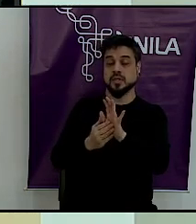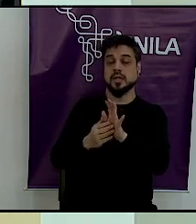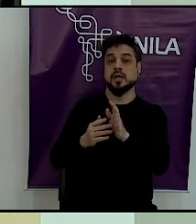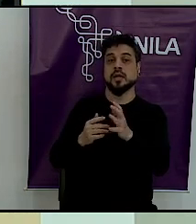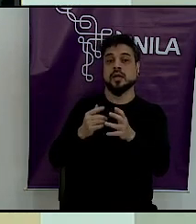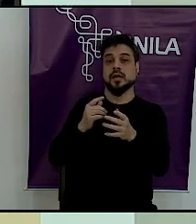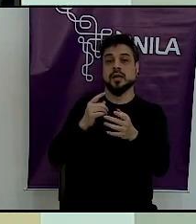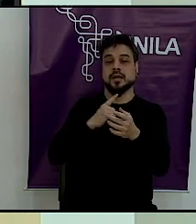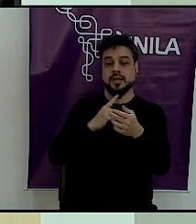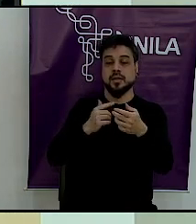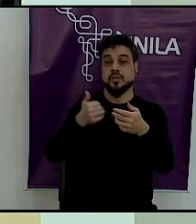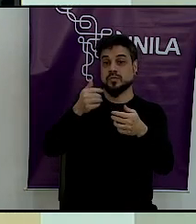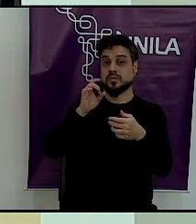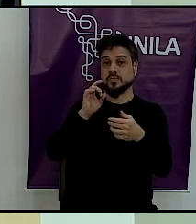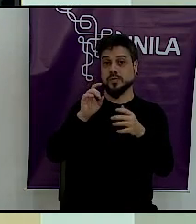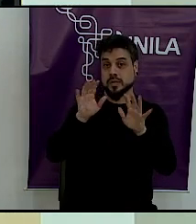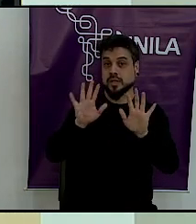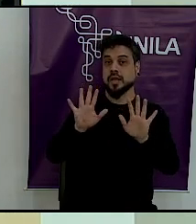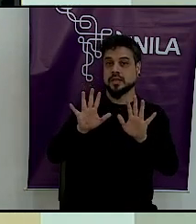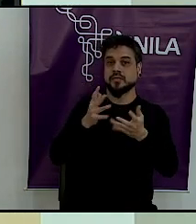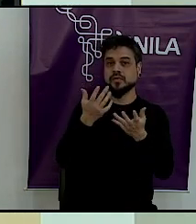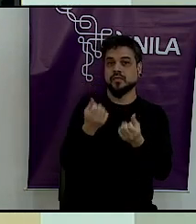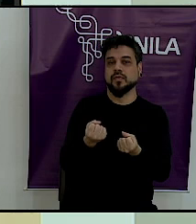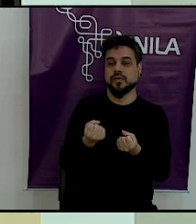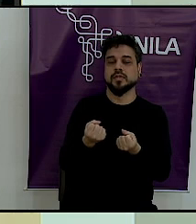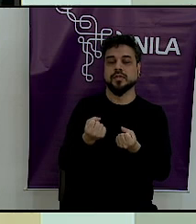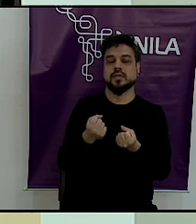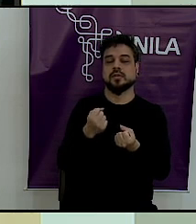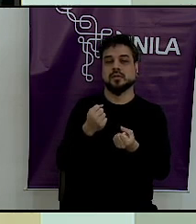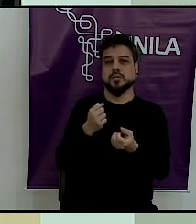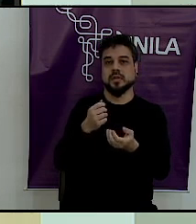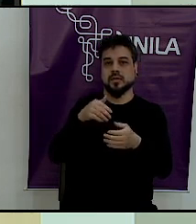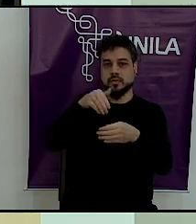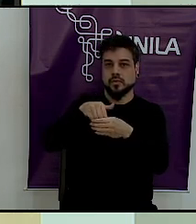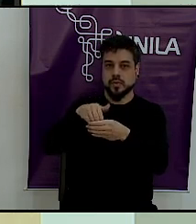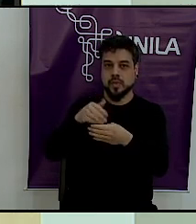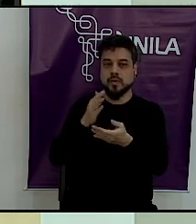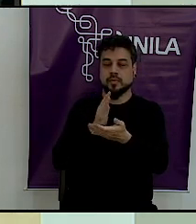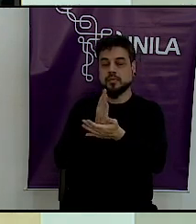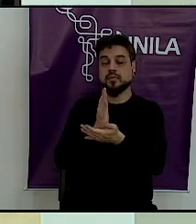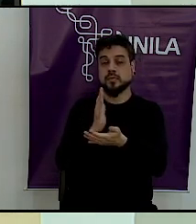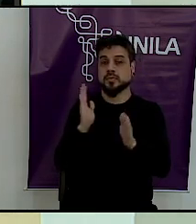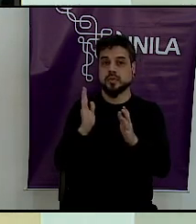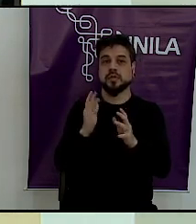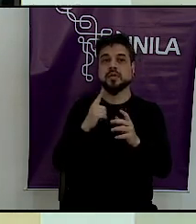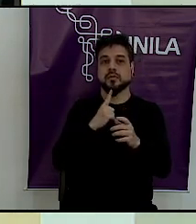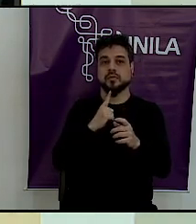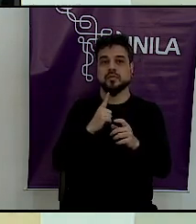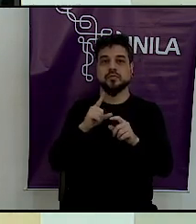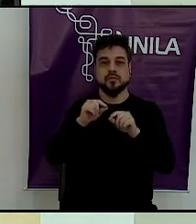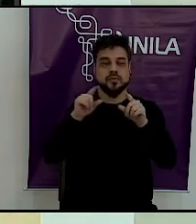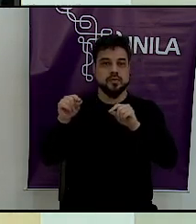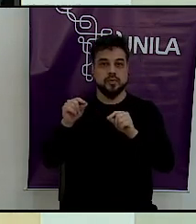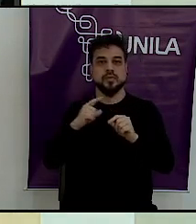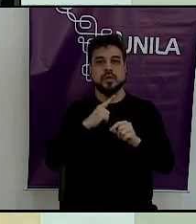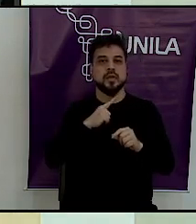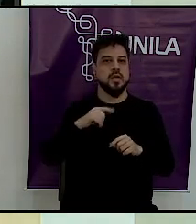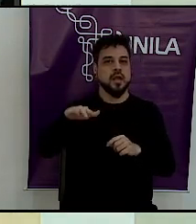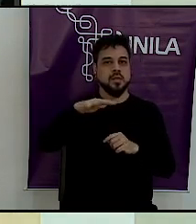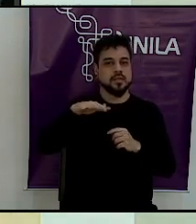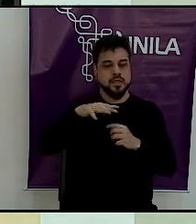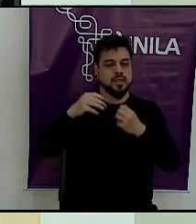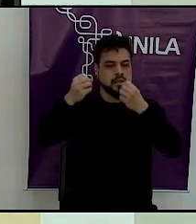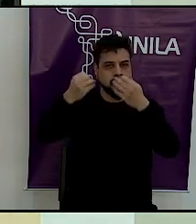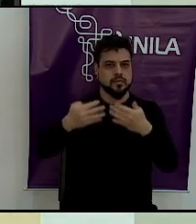aprovar 10 propostas no final do processo do orçamento participativo, tá? Aqui estão as datas que eu mais ou menos